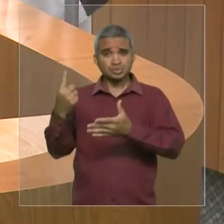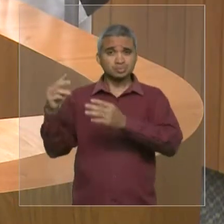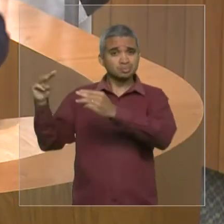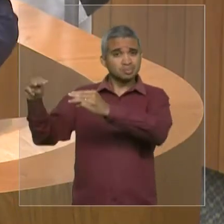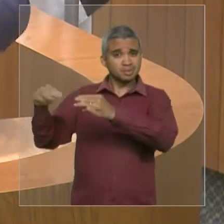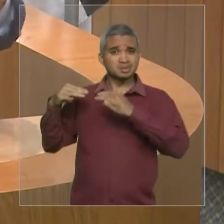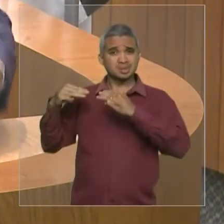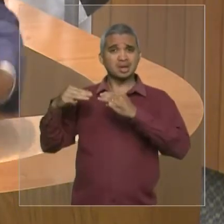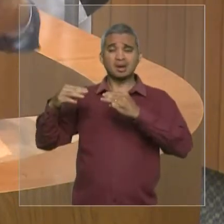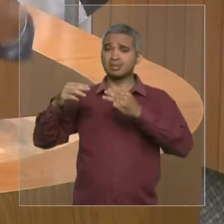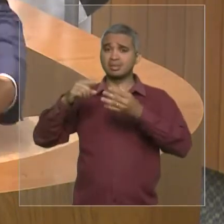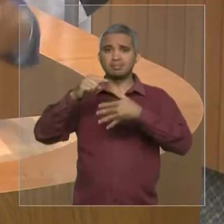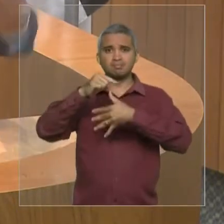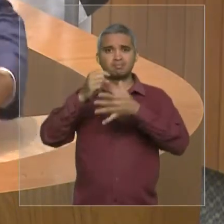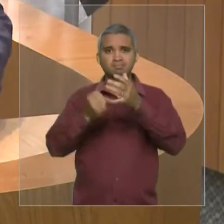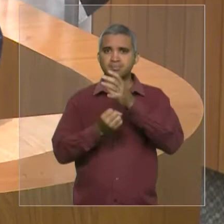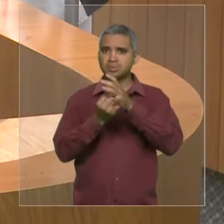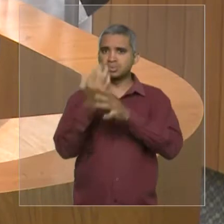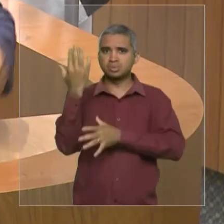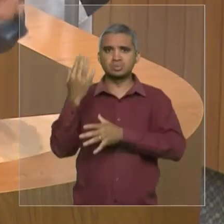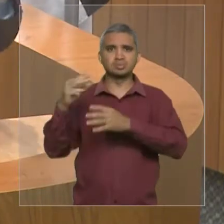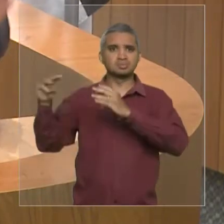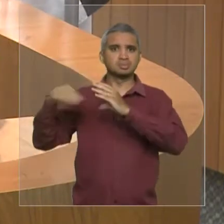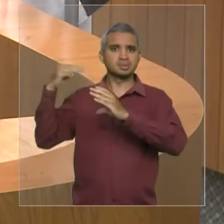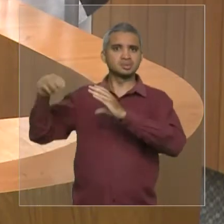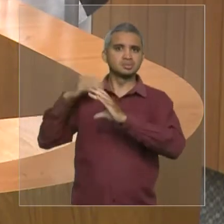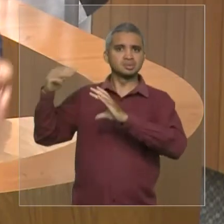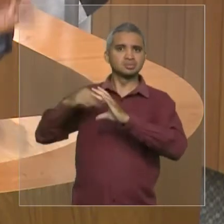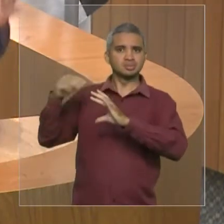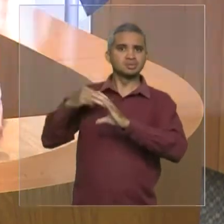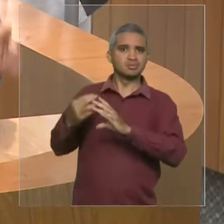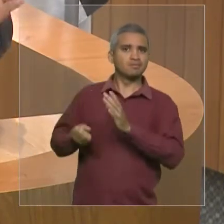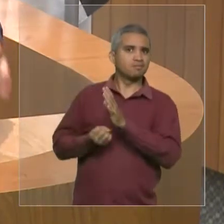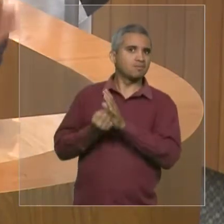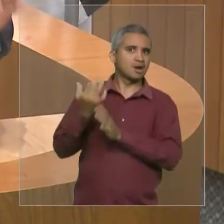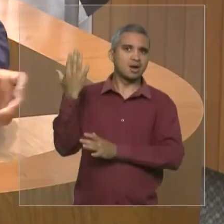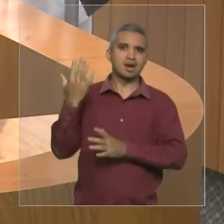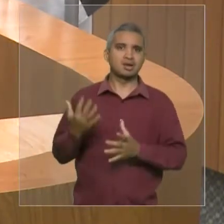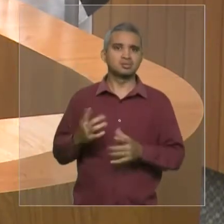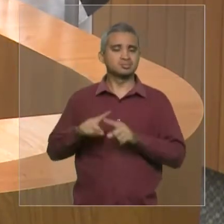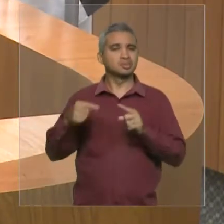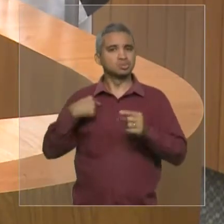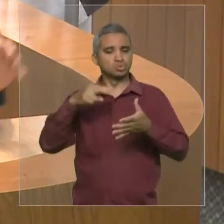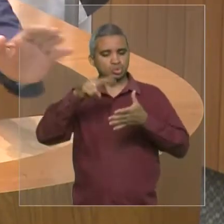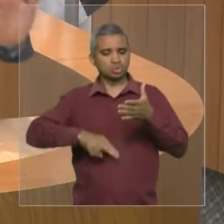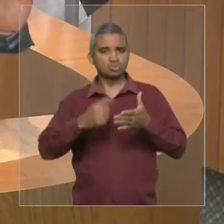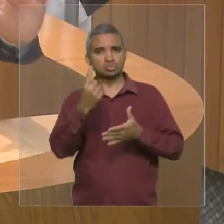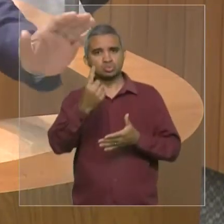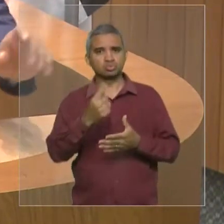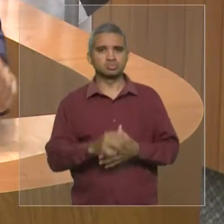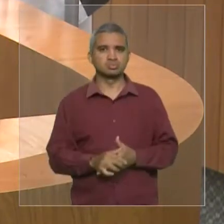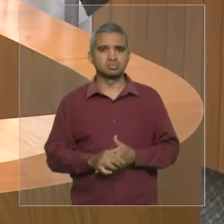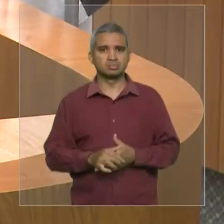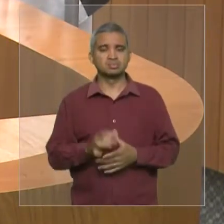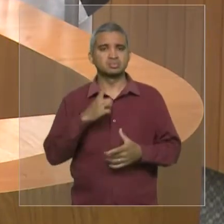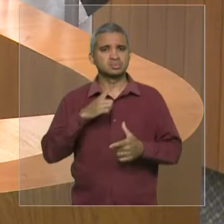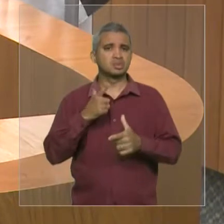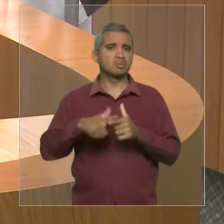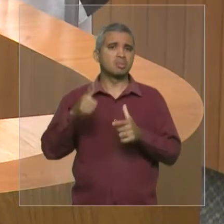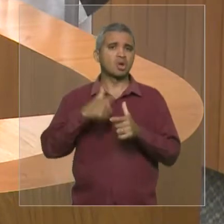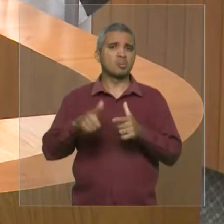sistema, é o problema que já denunciamos várias vezes. É o problema de quase todas as delegacias. Delegacias